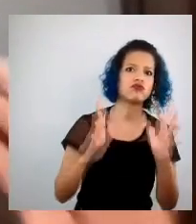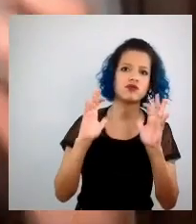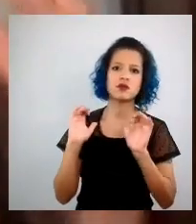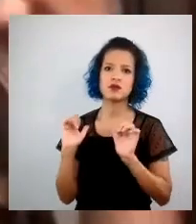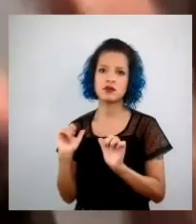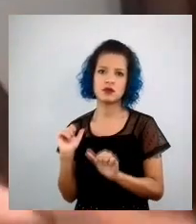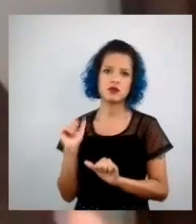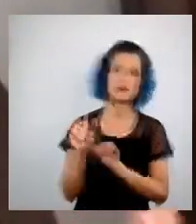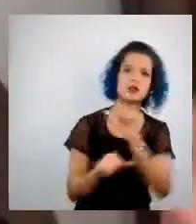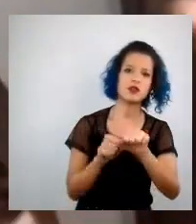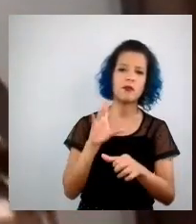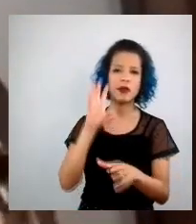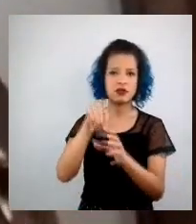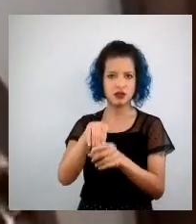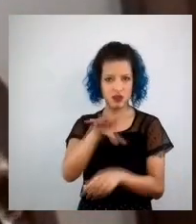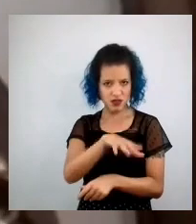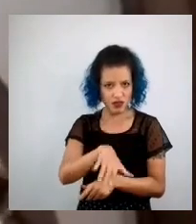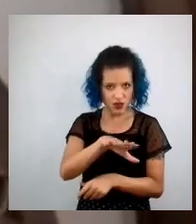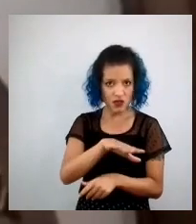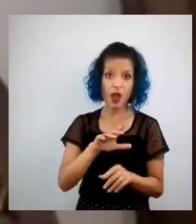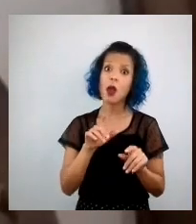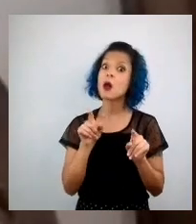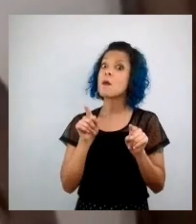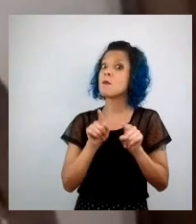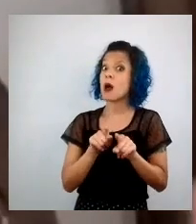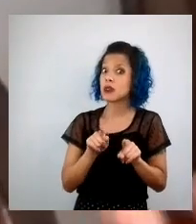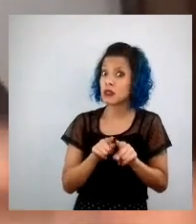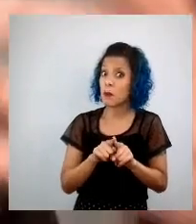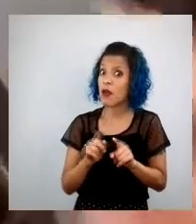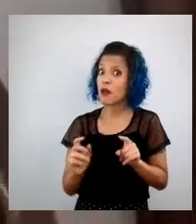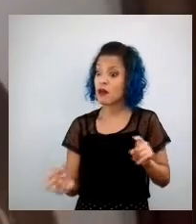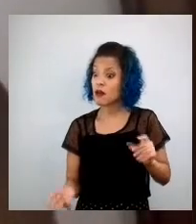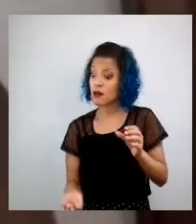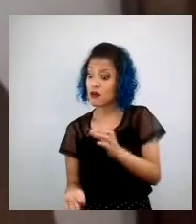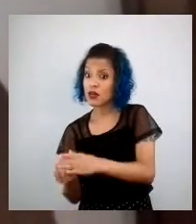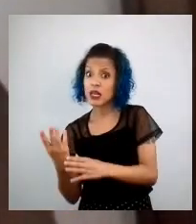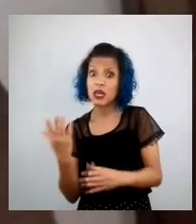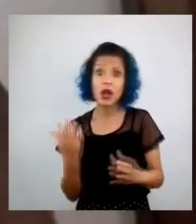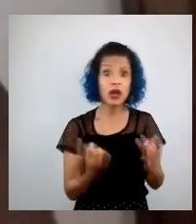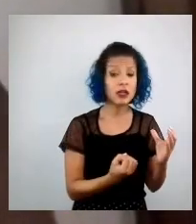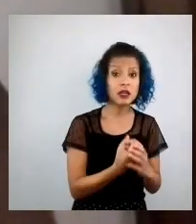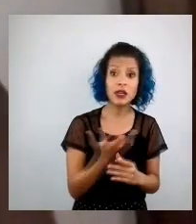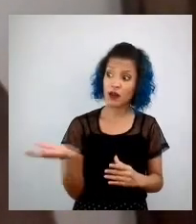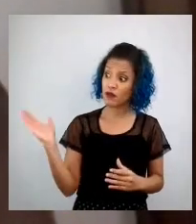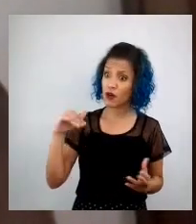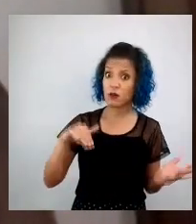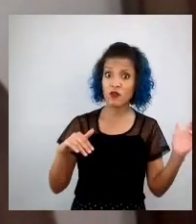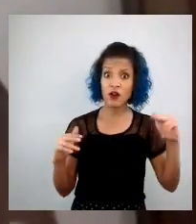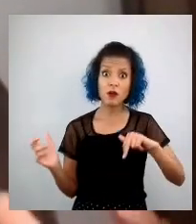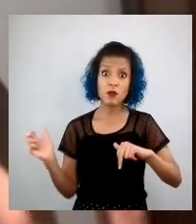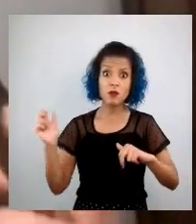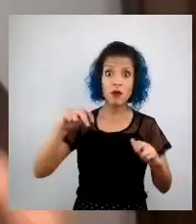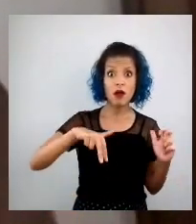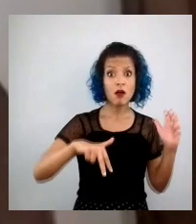mas também cria espaços para que as pessoas possam chegar nesses novos lugares,